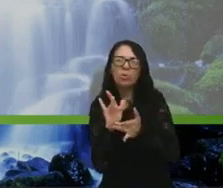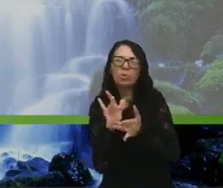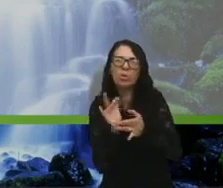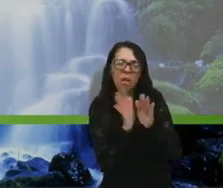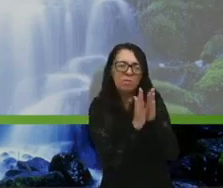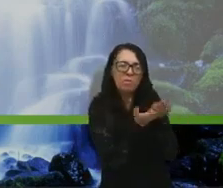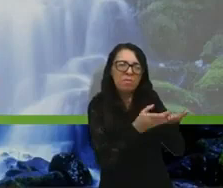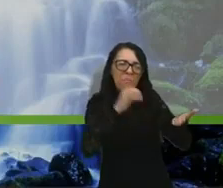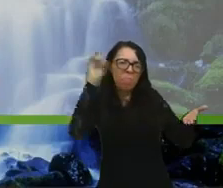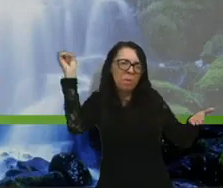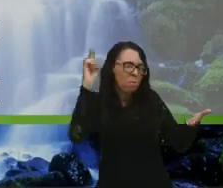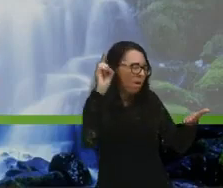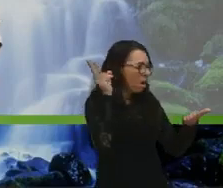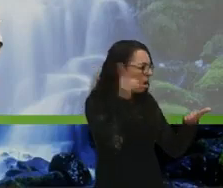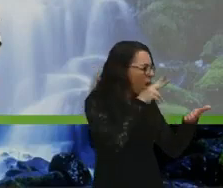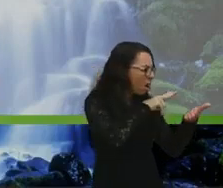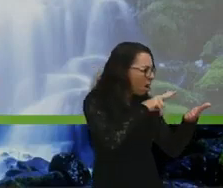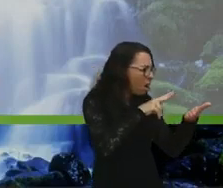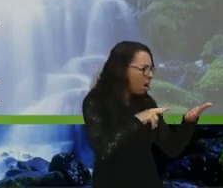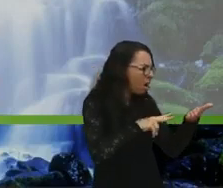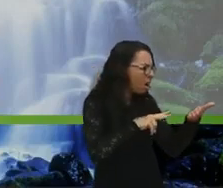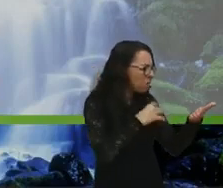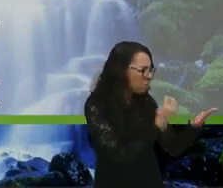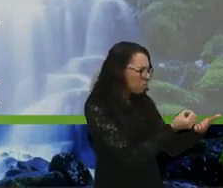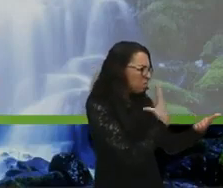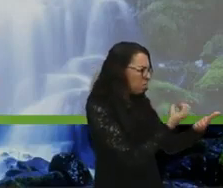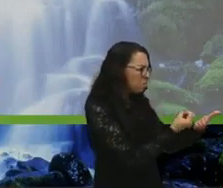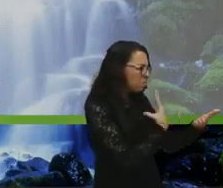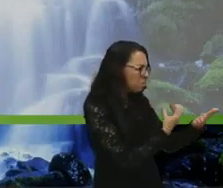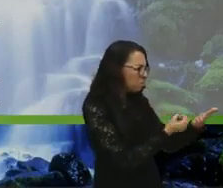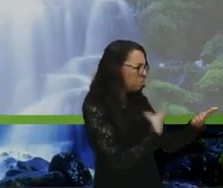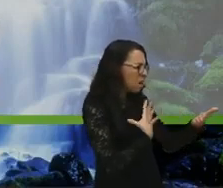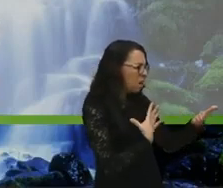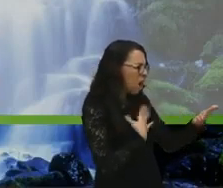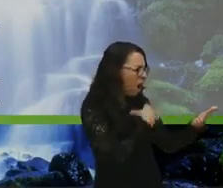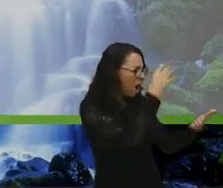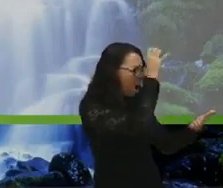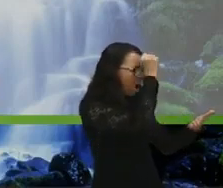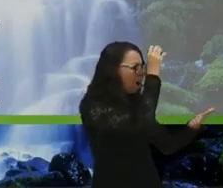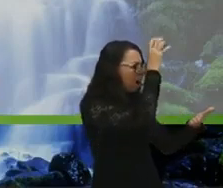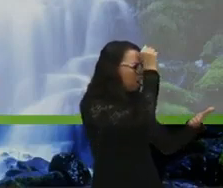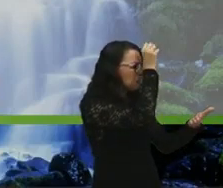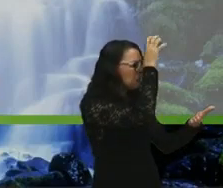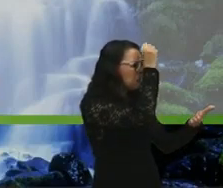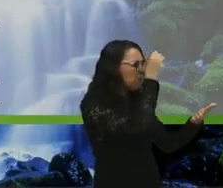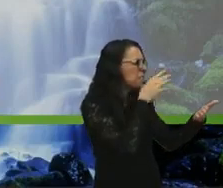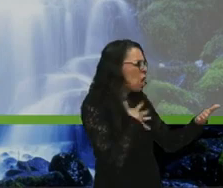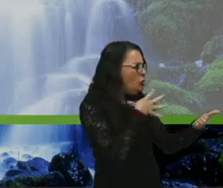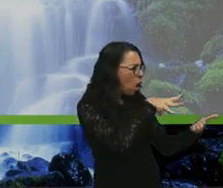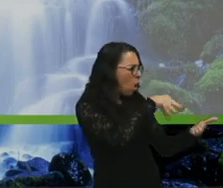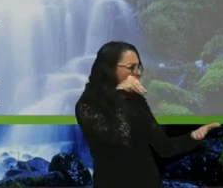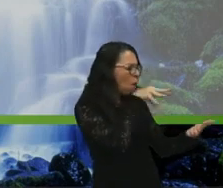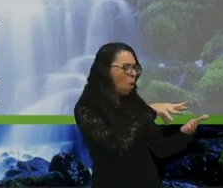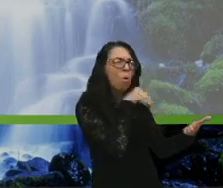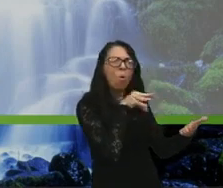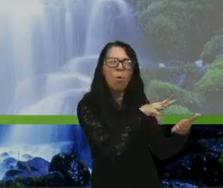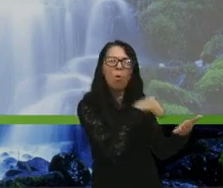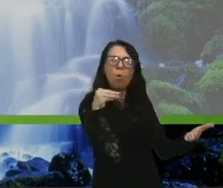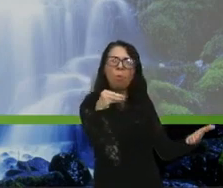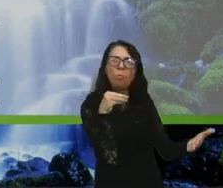priorizar uma mente transformada, é priorizar um caráter transformado, para que quando você estiver num bom